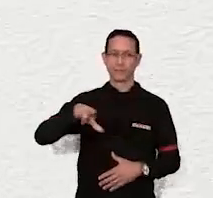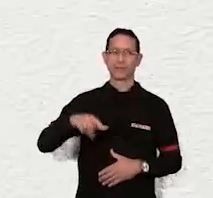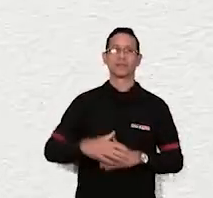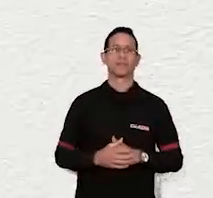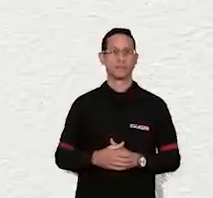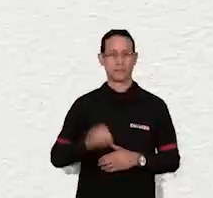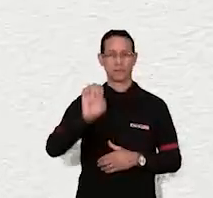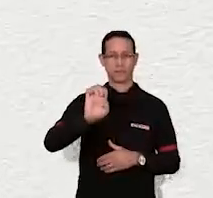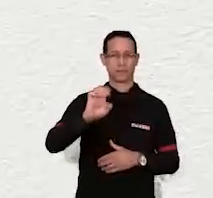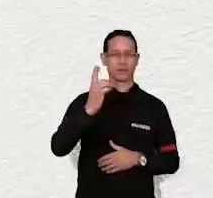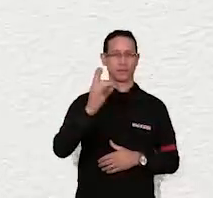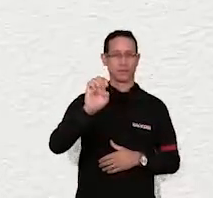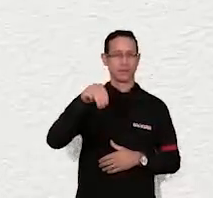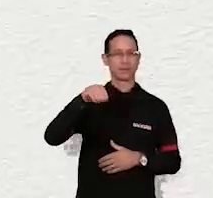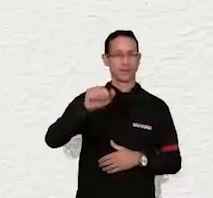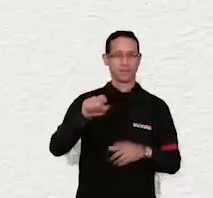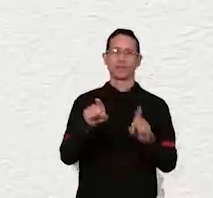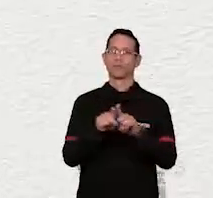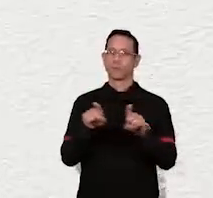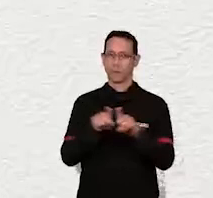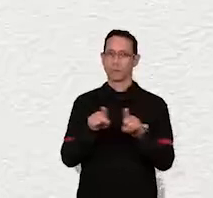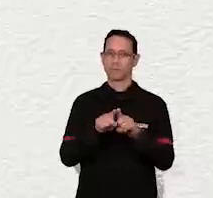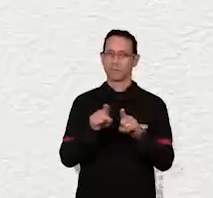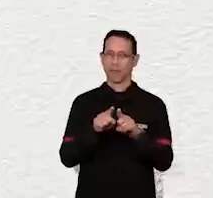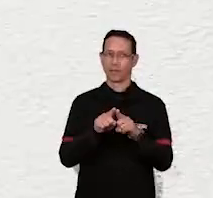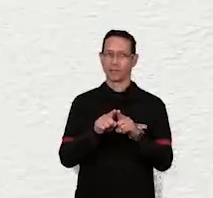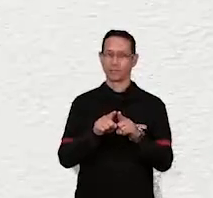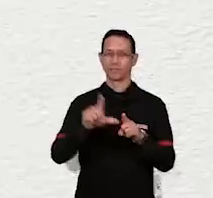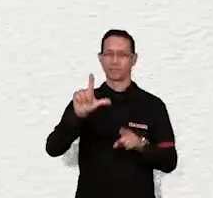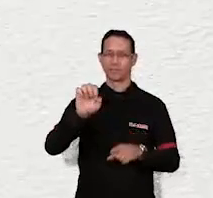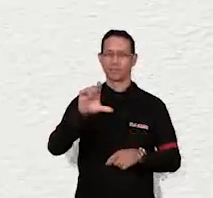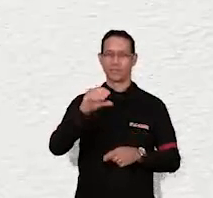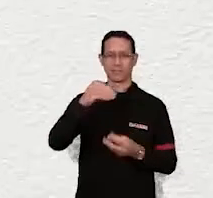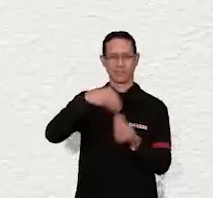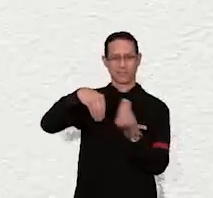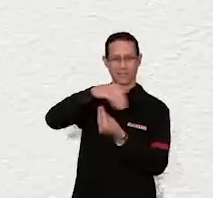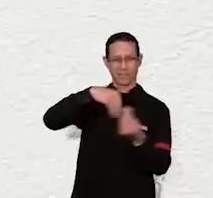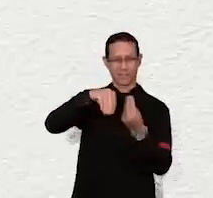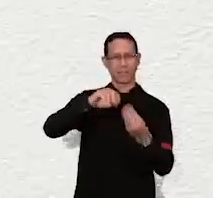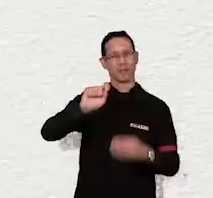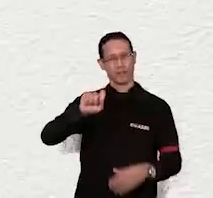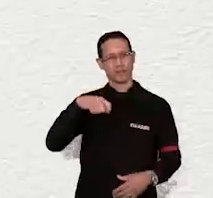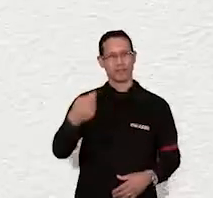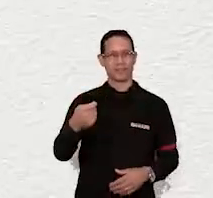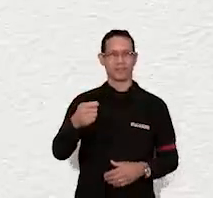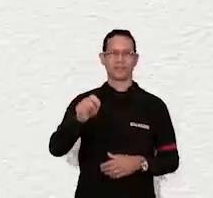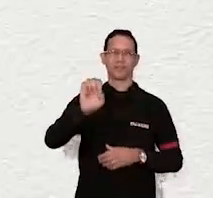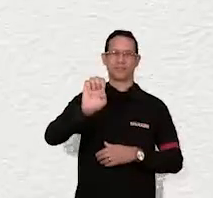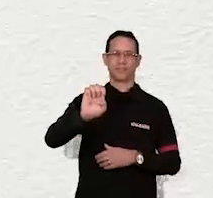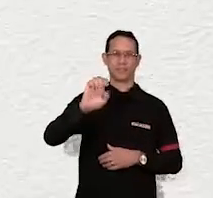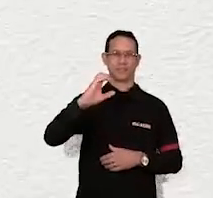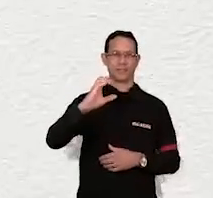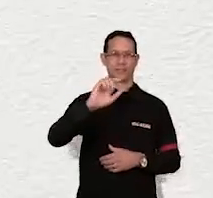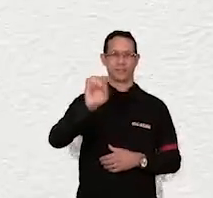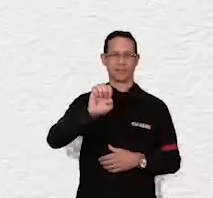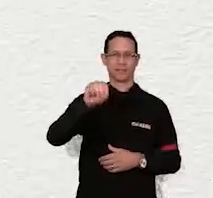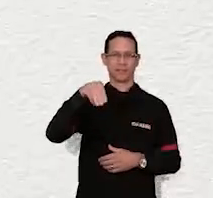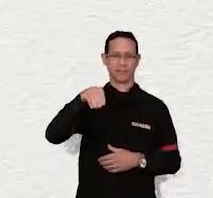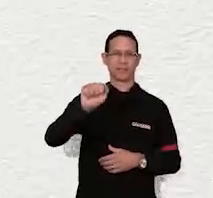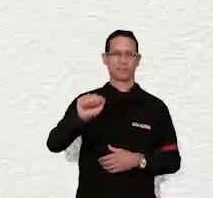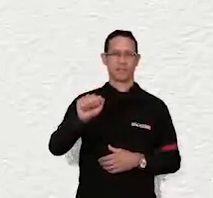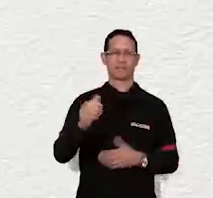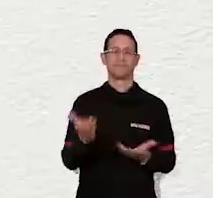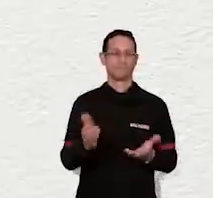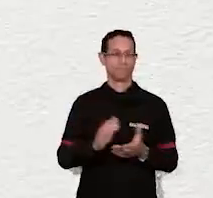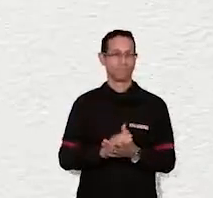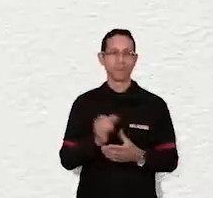de edema. Então, esse combo de lesões é que a gente chama de eczema. É uma lesão muito famosa aí na medicina humana, mas não é um